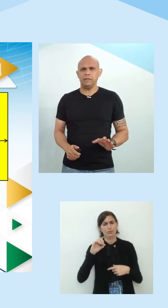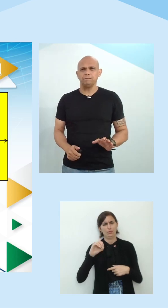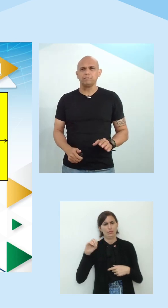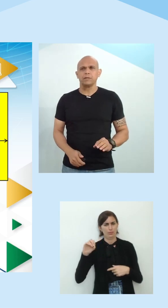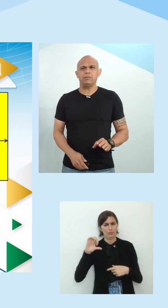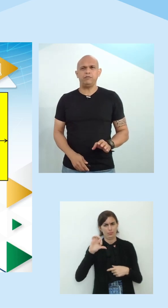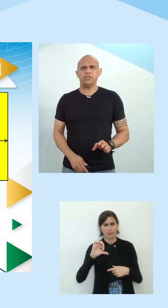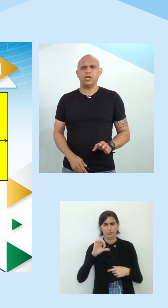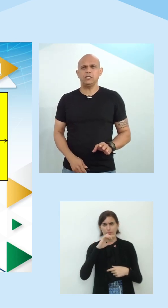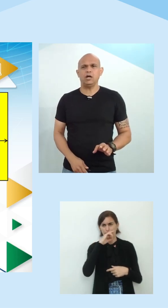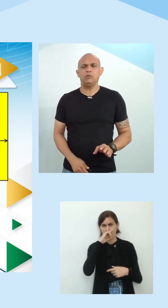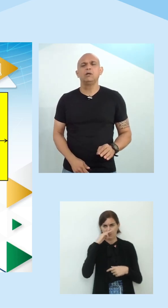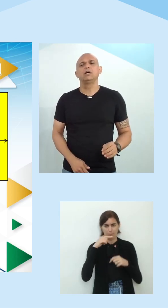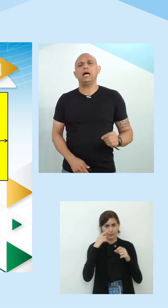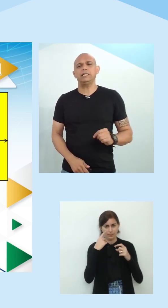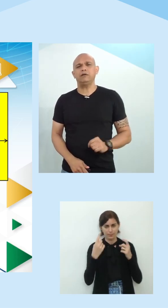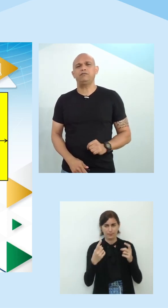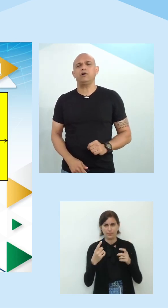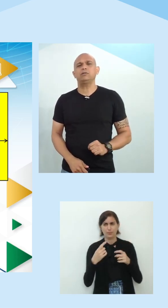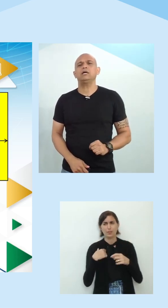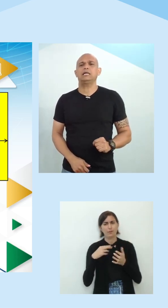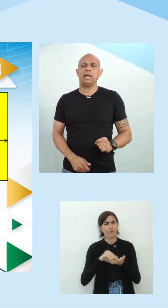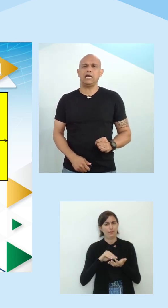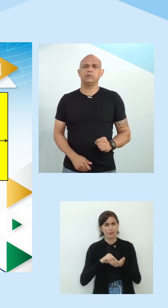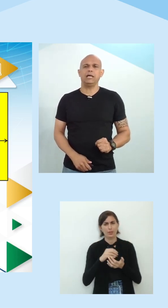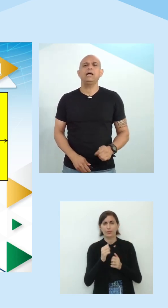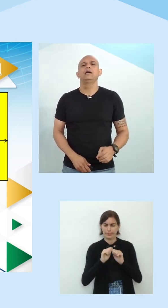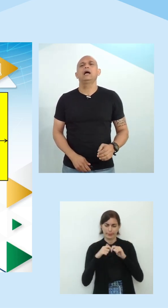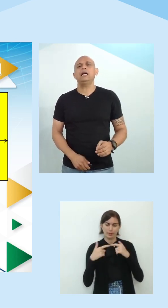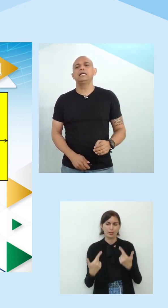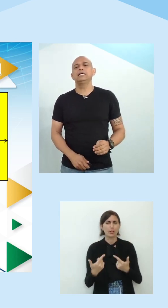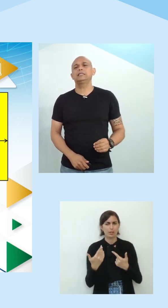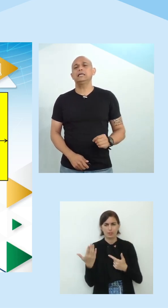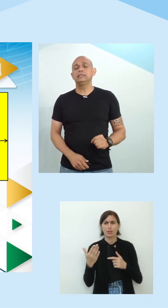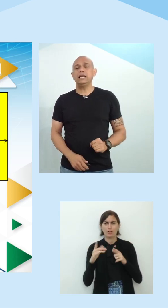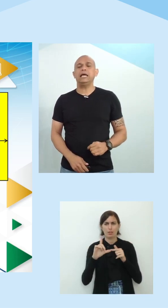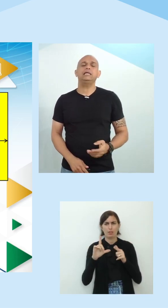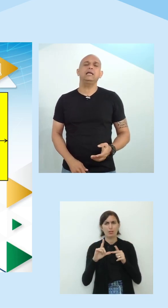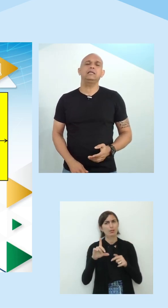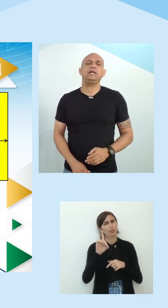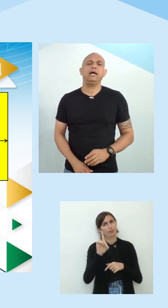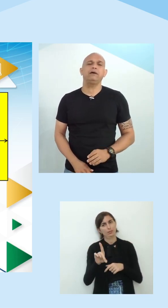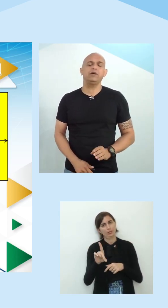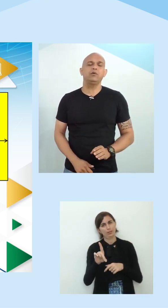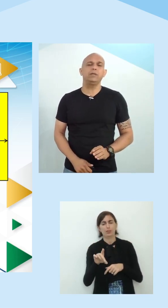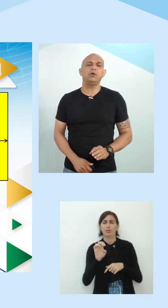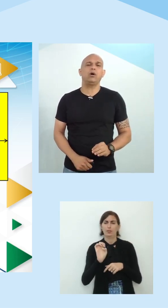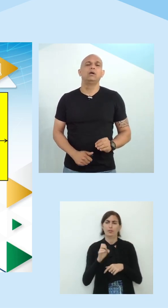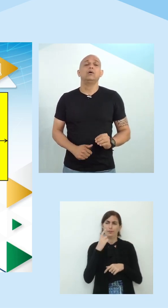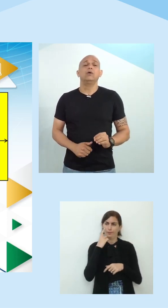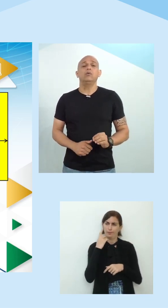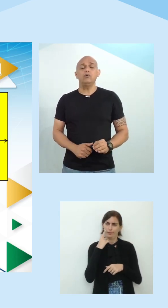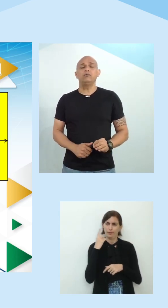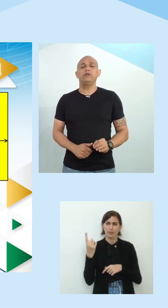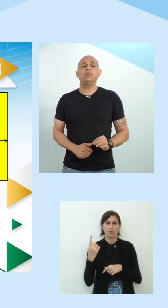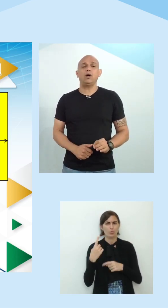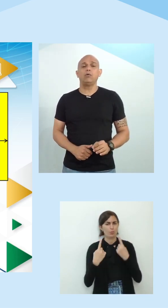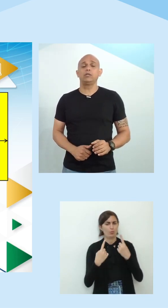até aí? Vamos fechar então? Ainda falta, claro, né? A letra D e a letra E. Vem comigo, ó.